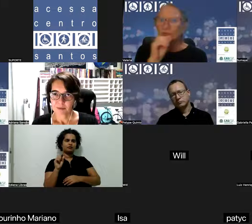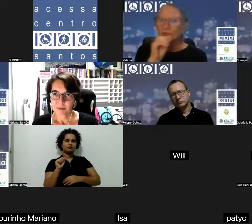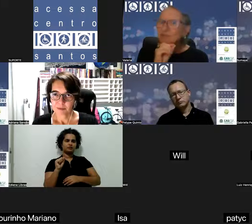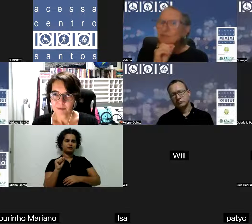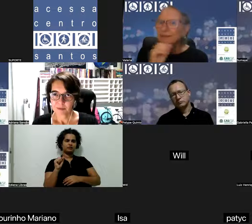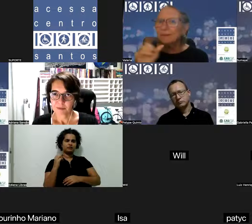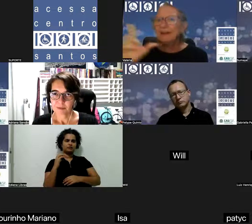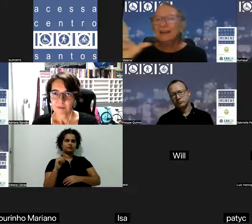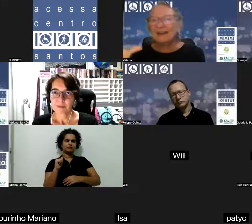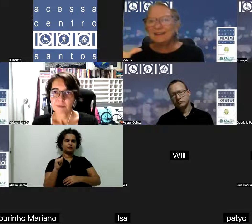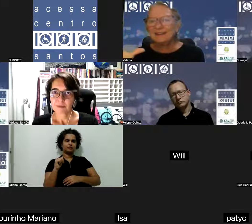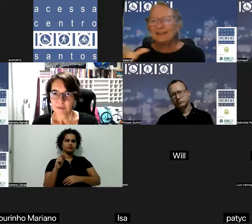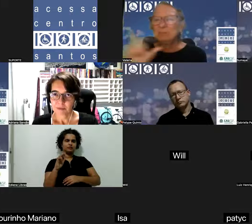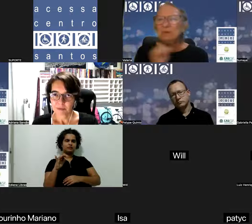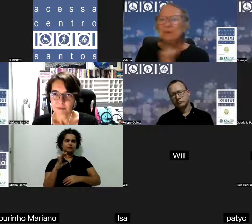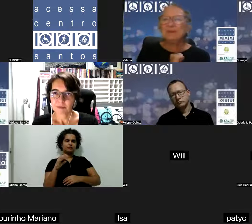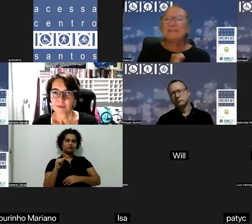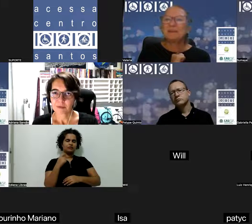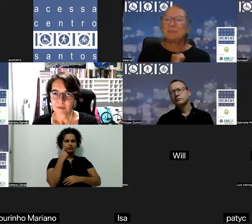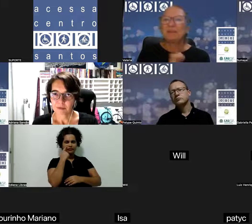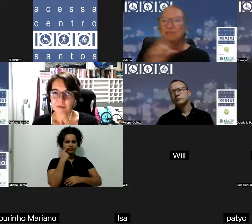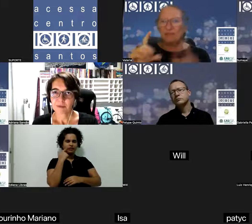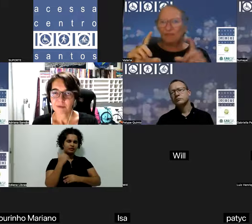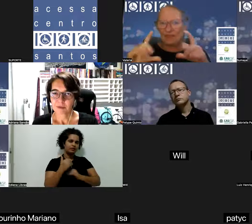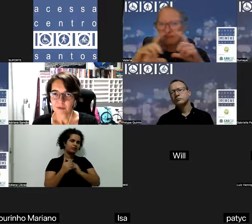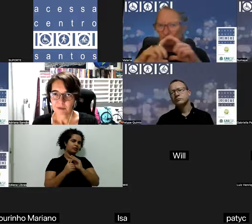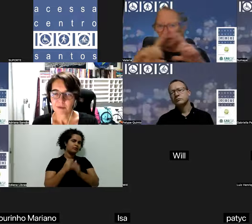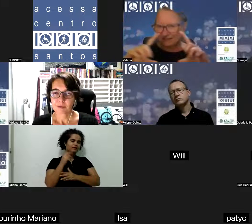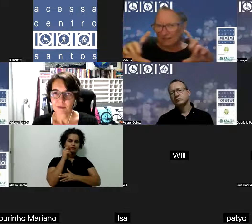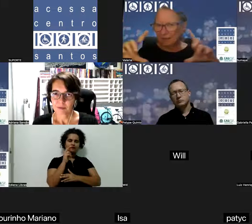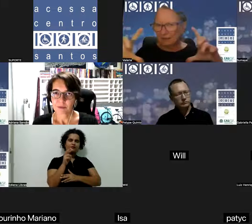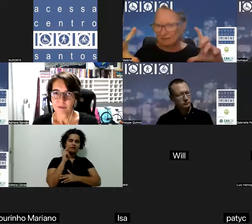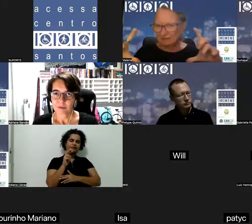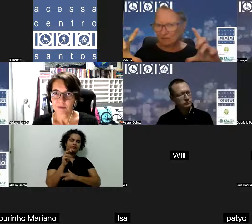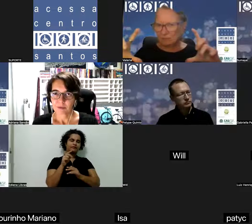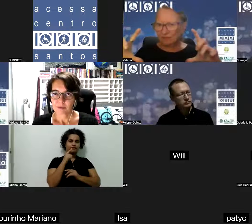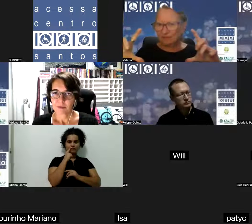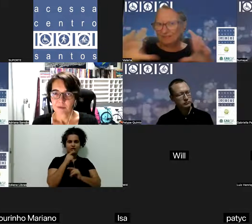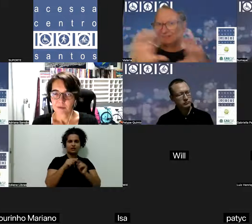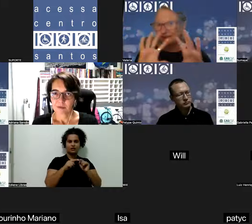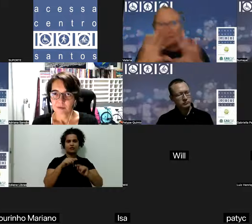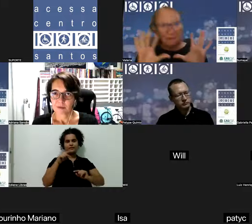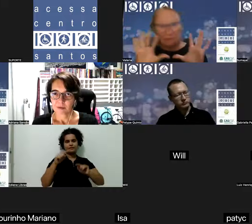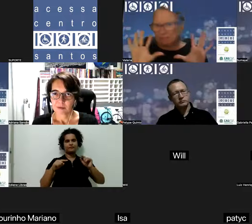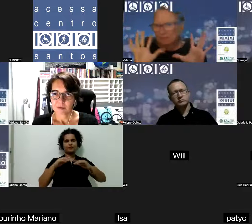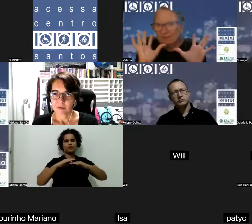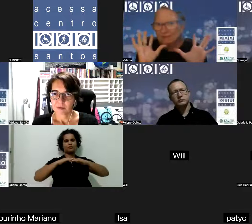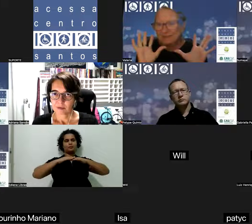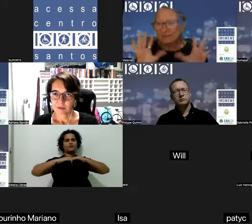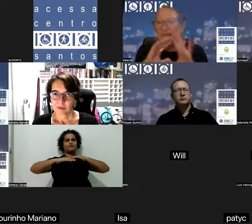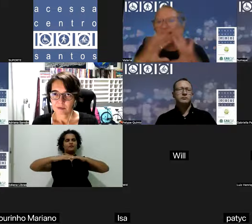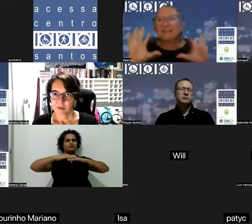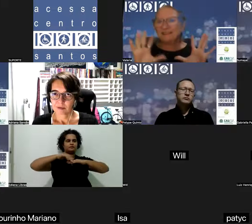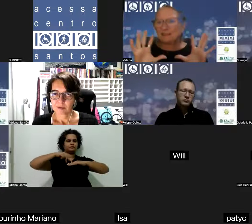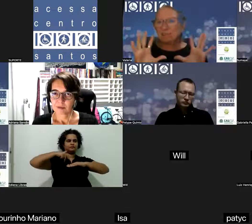só tem o quadradinho. Aí depois, porque você vê ali o diagrama da superfície,